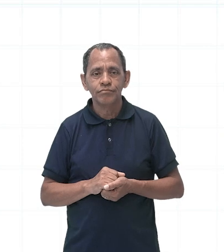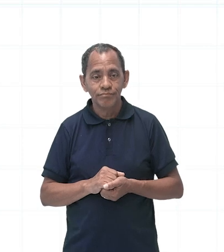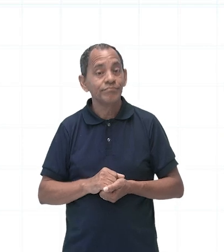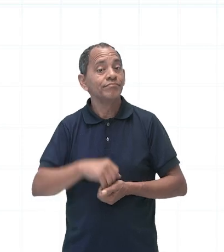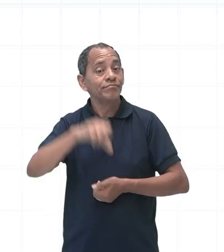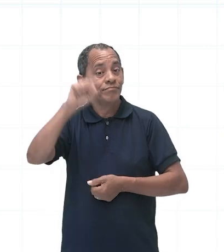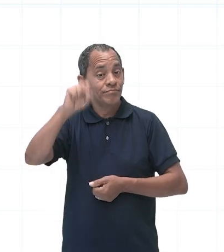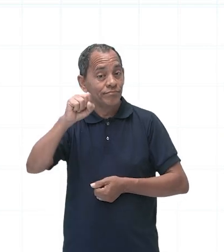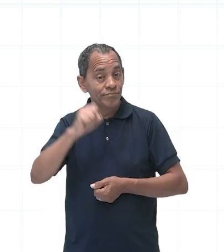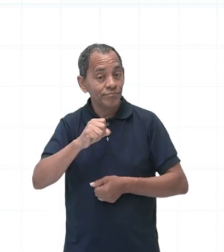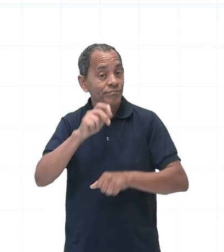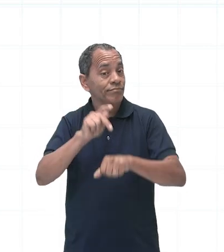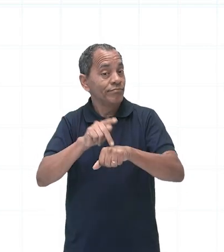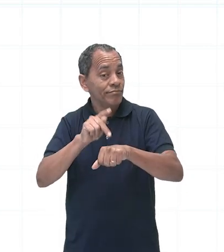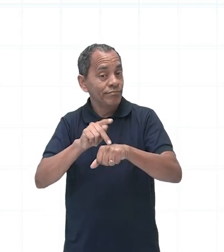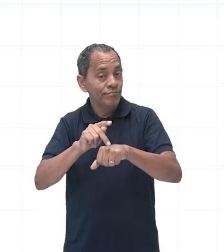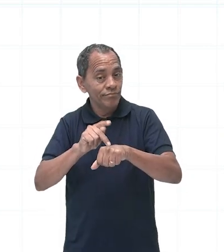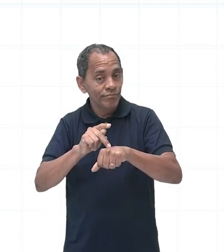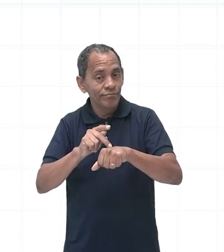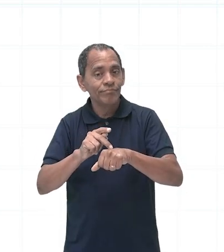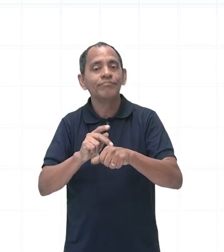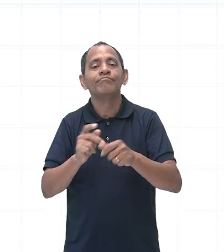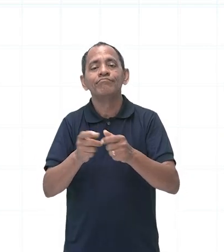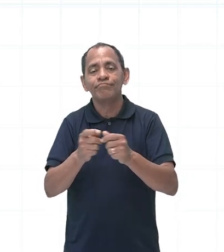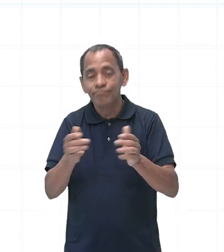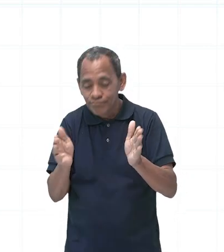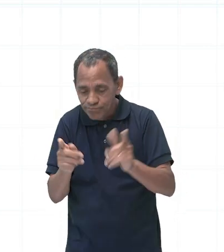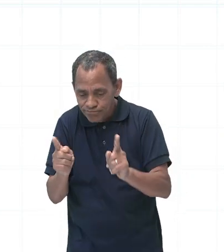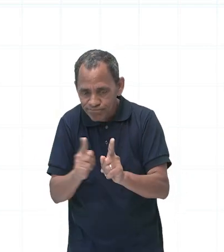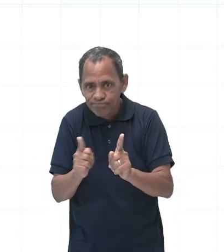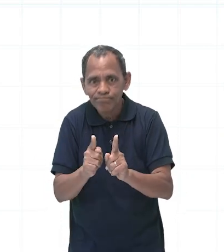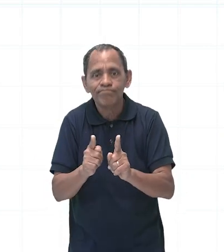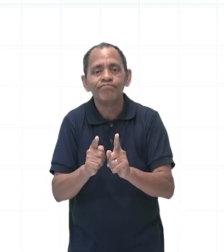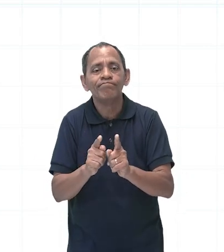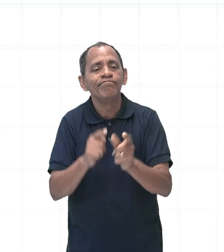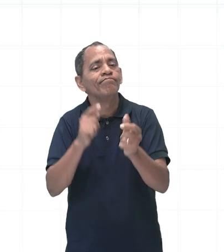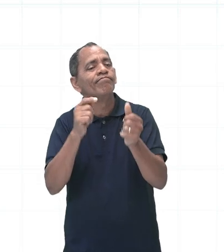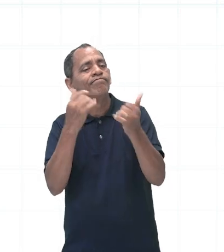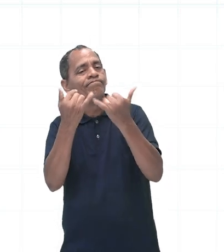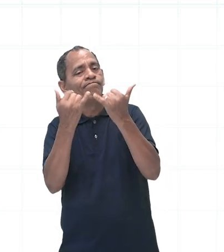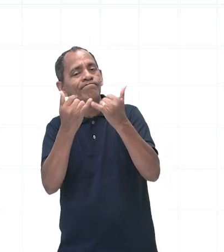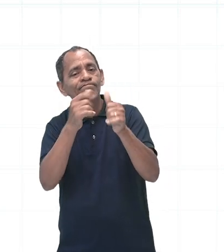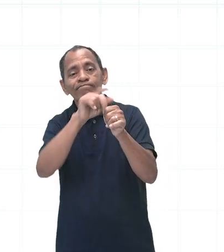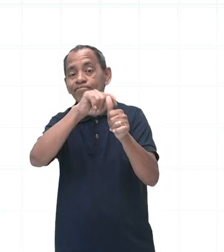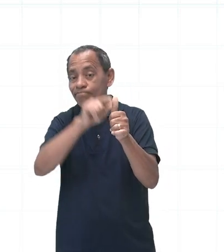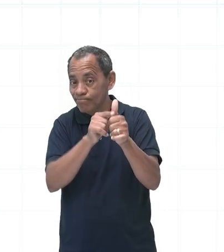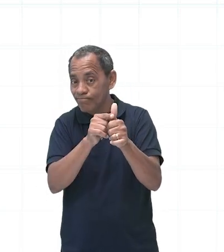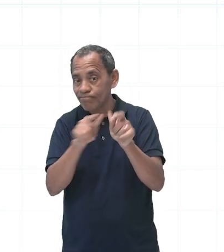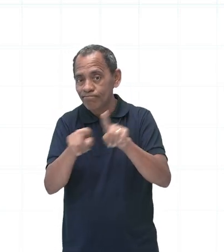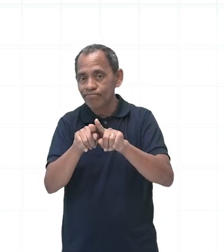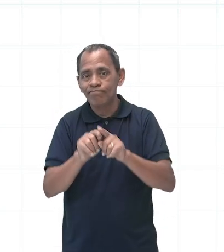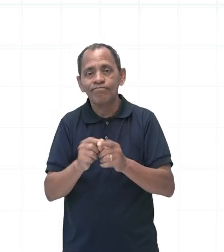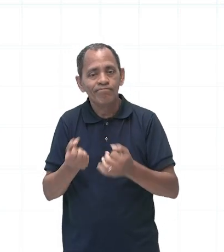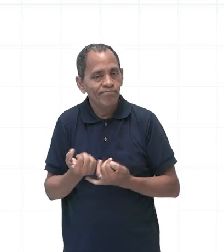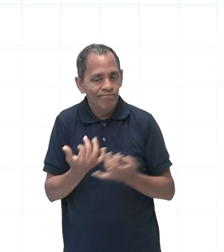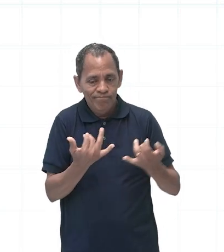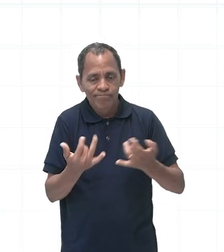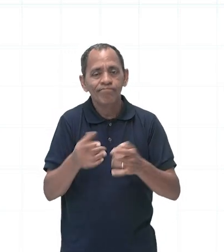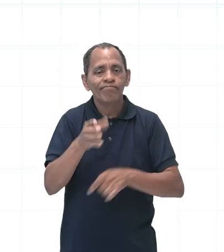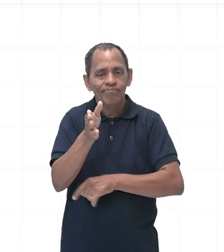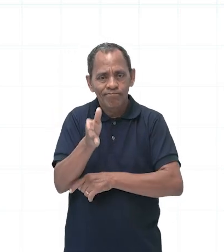Se, na pedra, acordo estrelas com um golpe do polegar, a chama, só para vê-las, já se levanta a